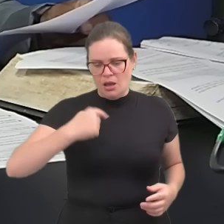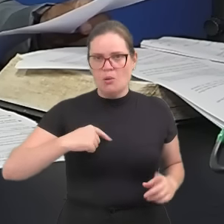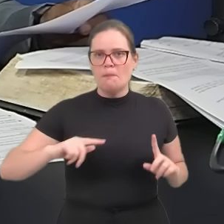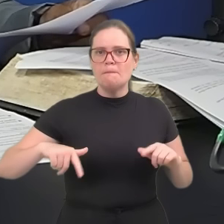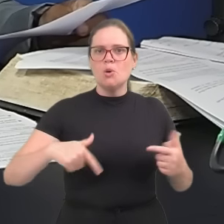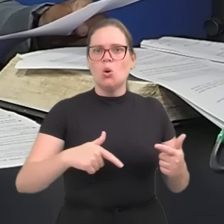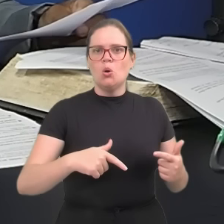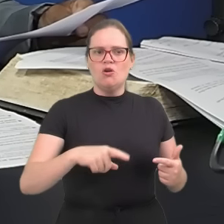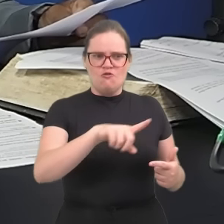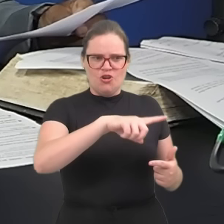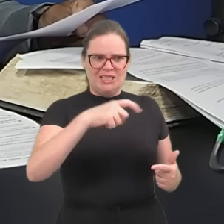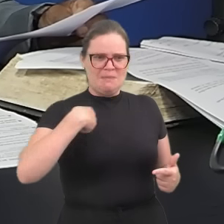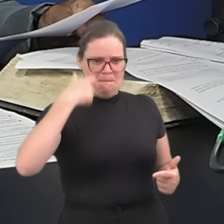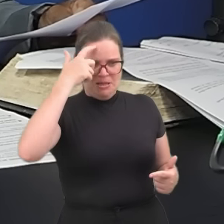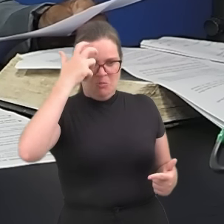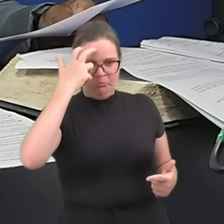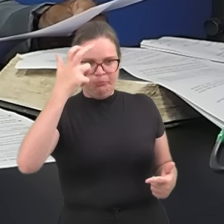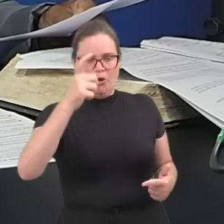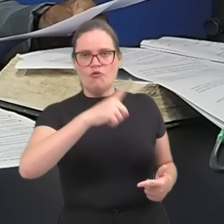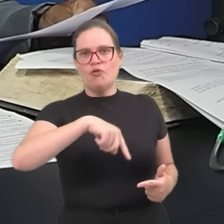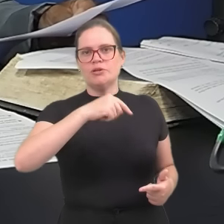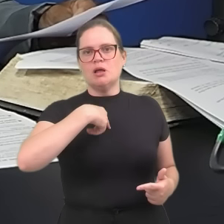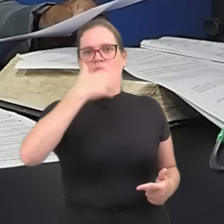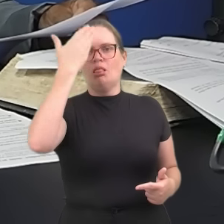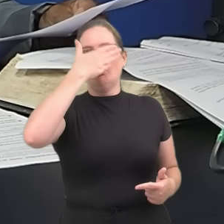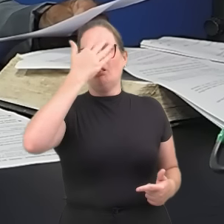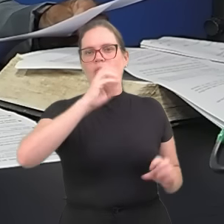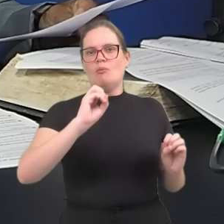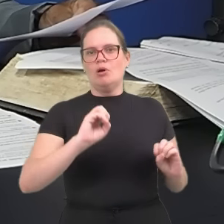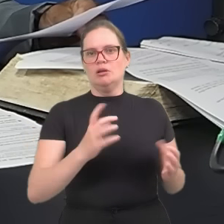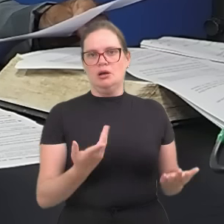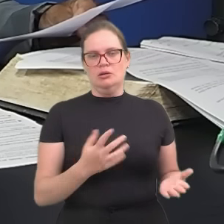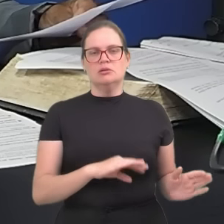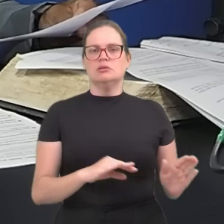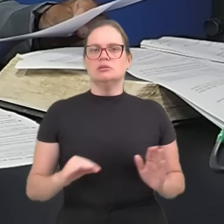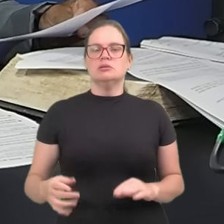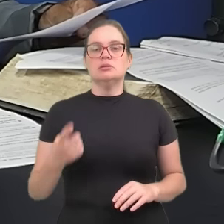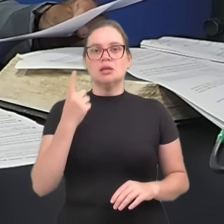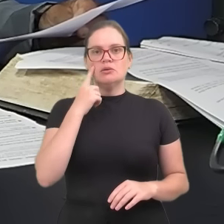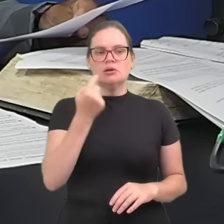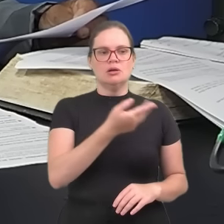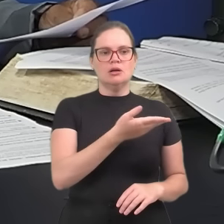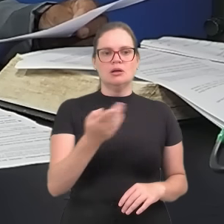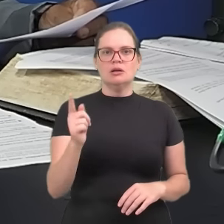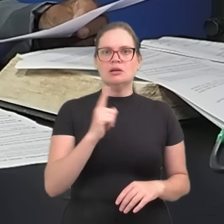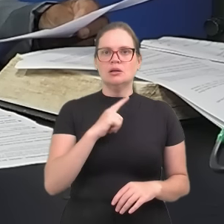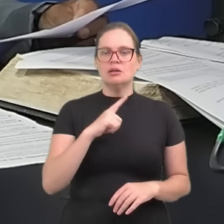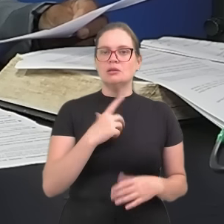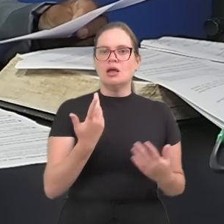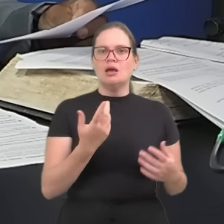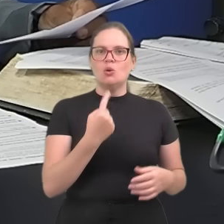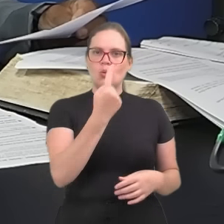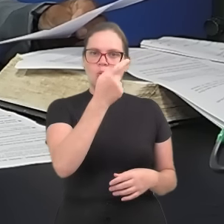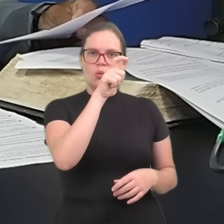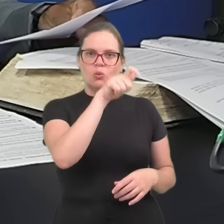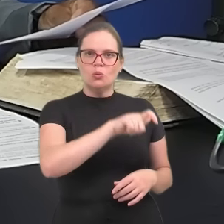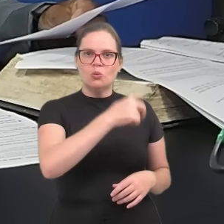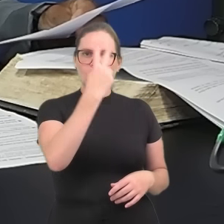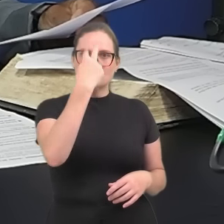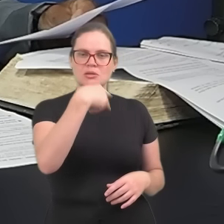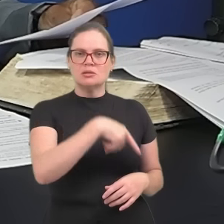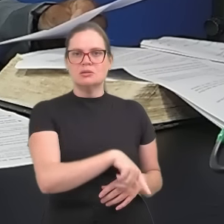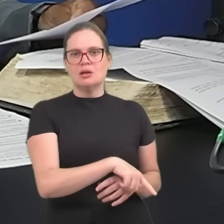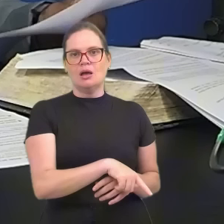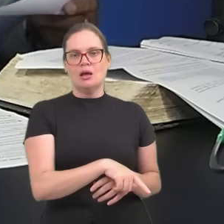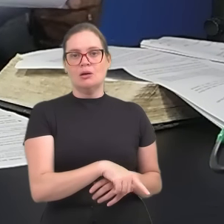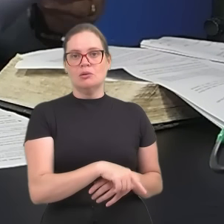cego, e lá no capítulo, no versículo 41, vai ver que termina com um punhado de cegos fariseus,